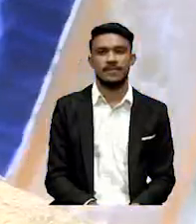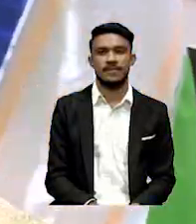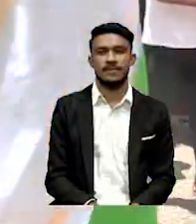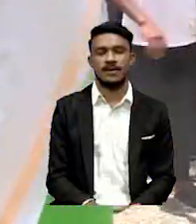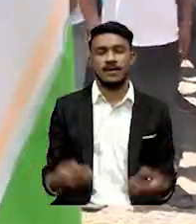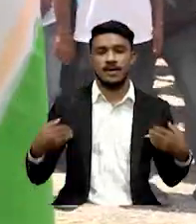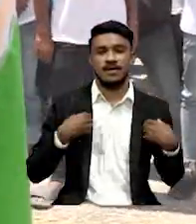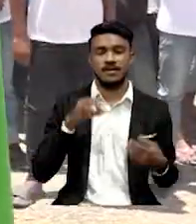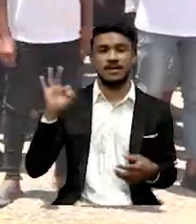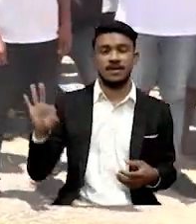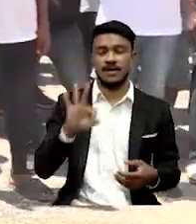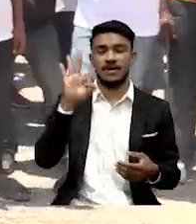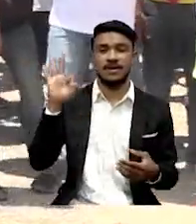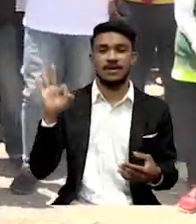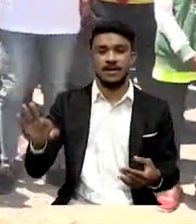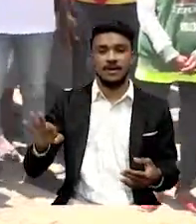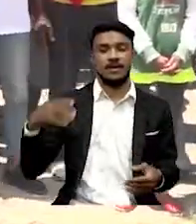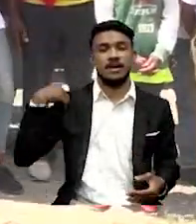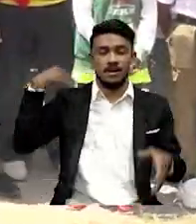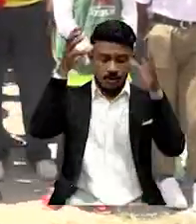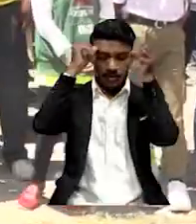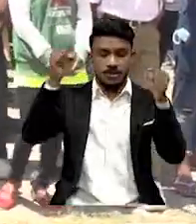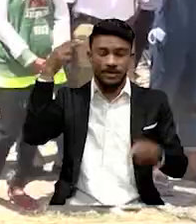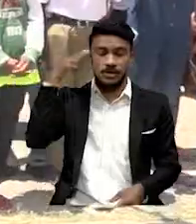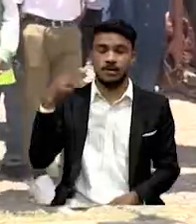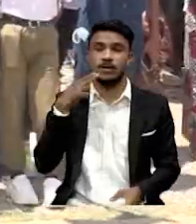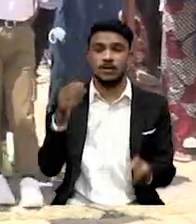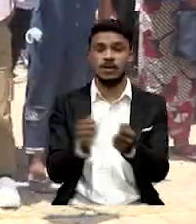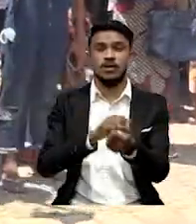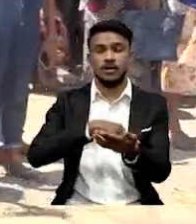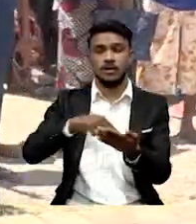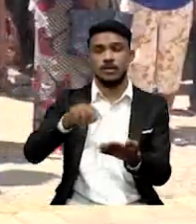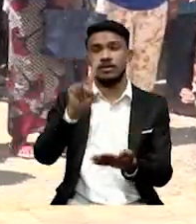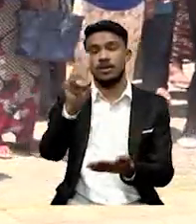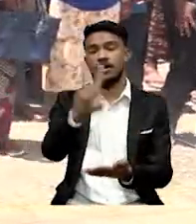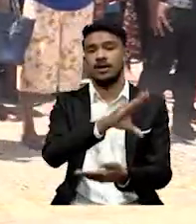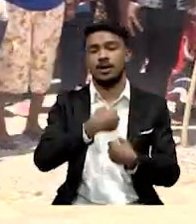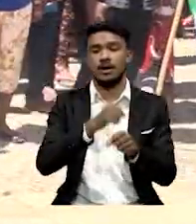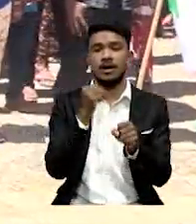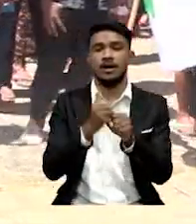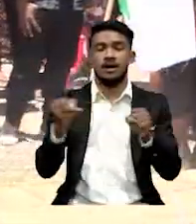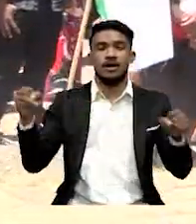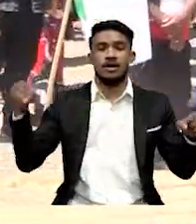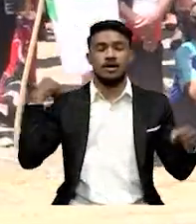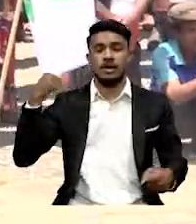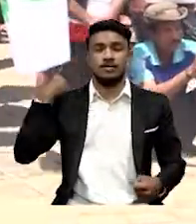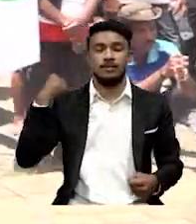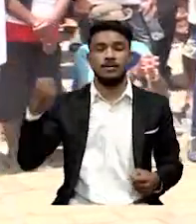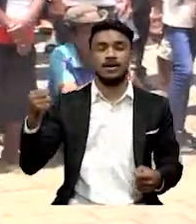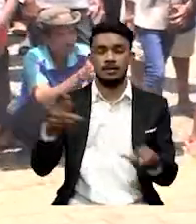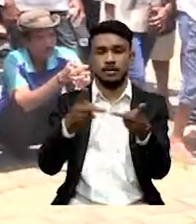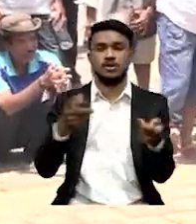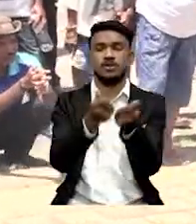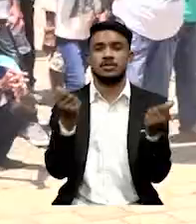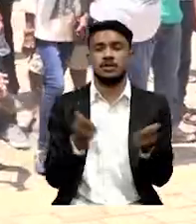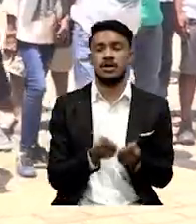E a quinta semana, né, candidato a presidente da República, José Ramos Horta, o número sorteio ida, halamine campanha e a posto administrativo Soibada,